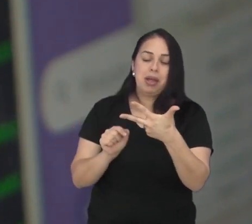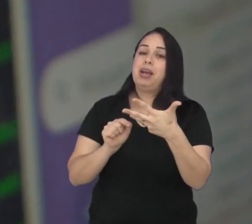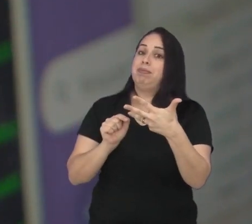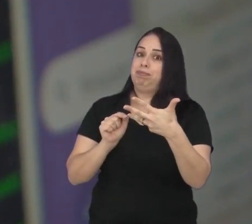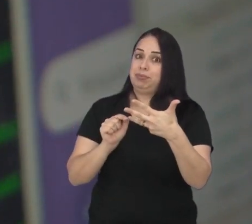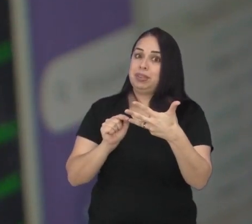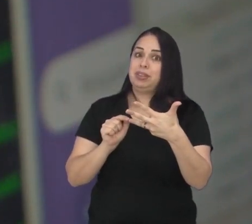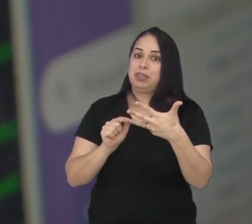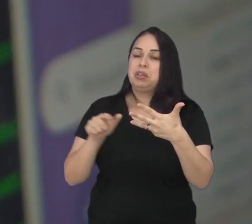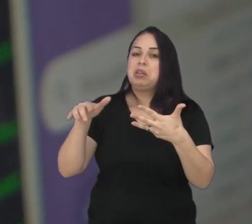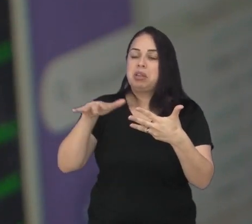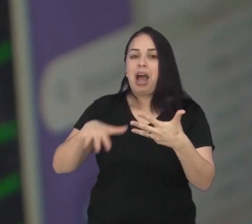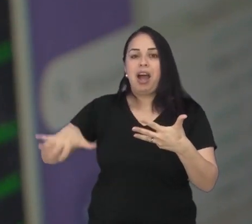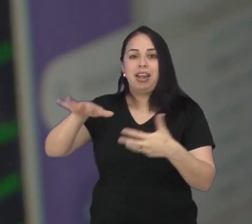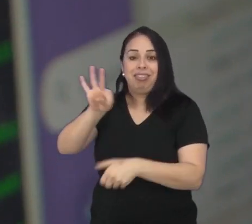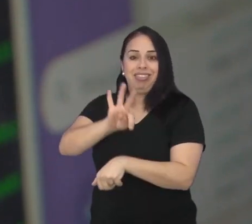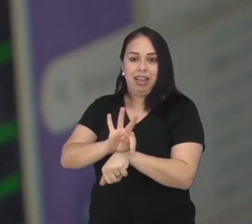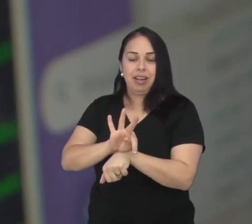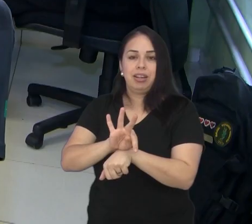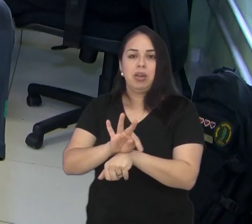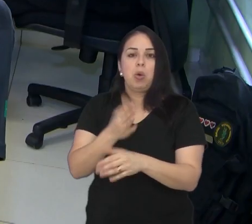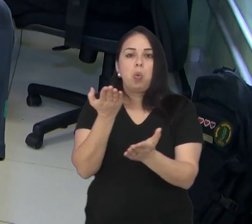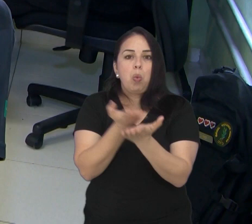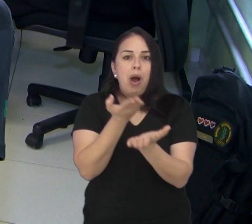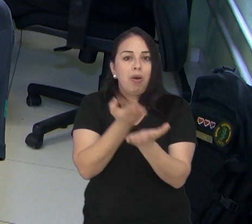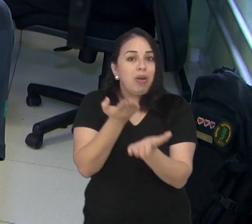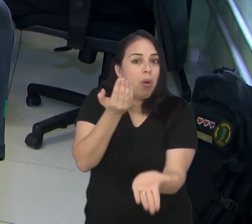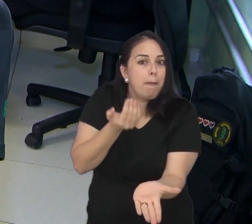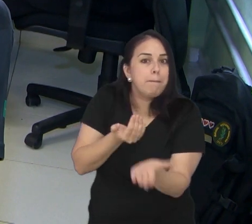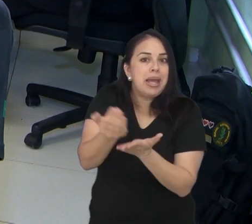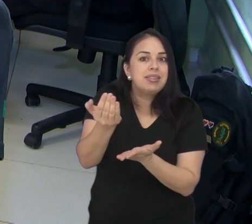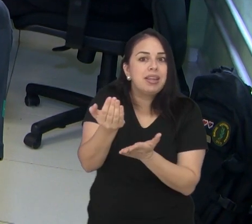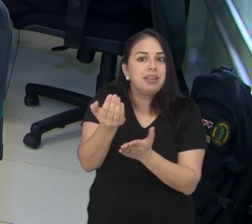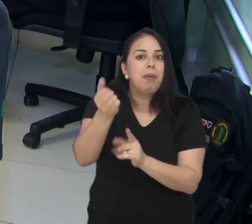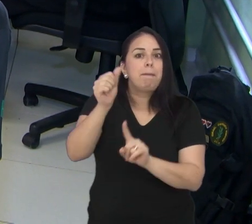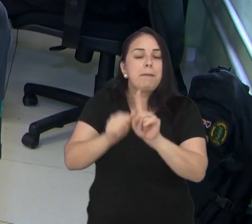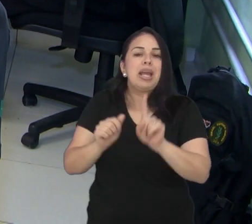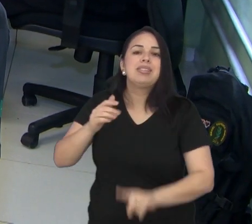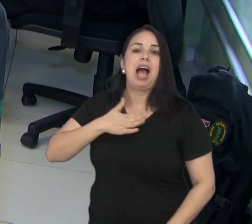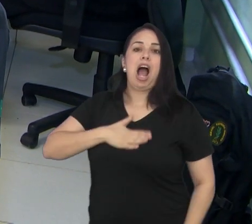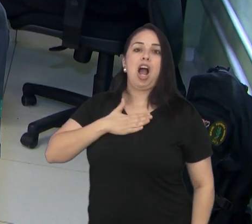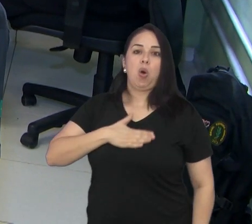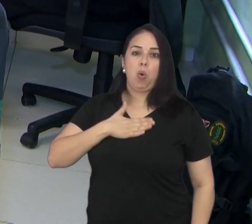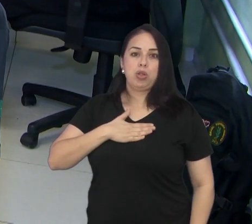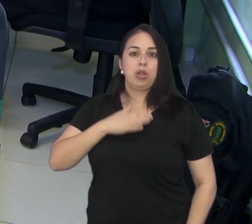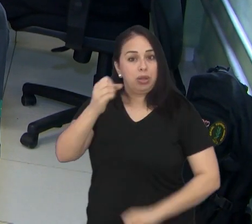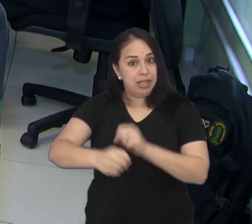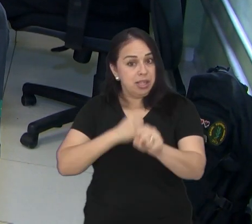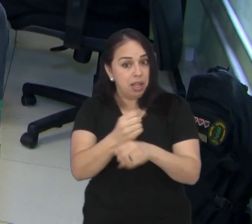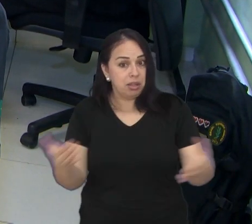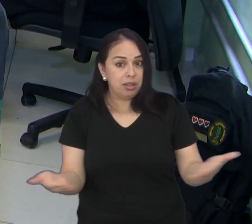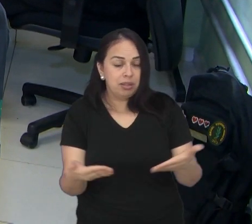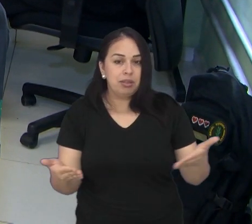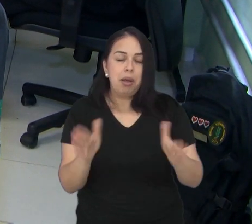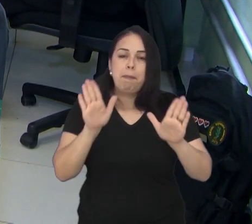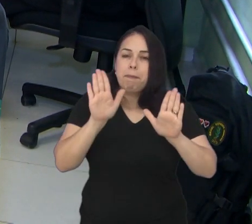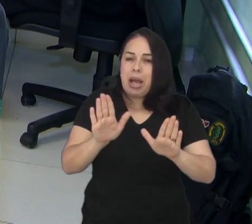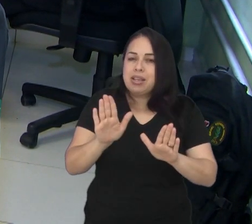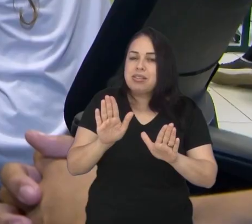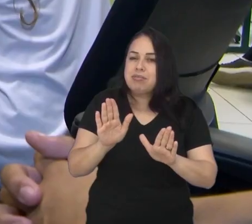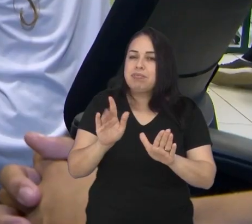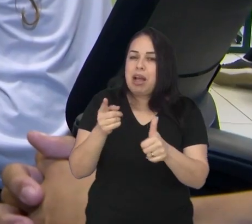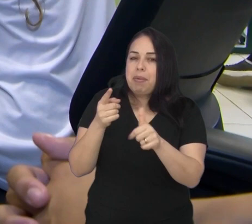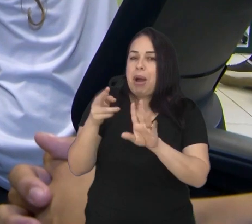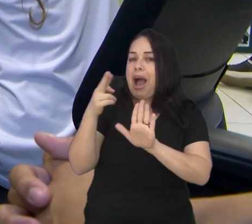e outras 3 qualificações de nível técnico, com aulas que vão começar no 2º semestre de 2024. O